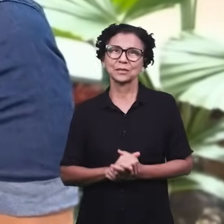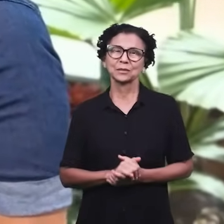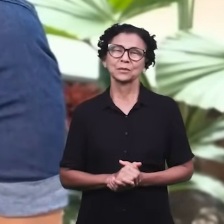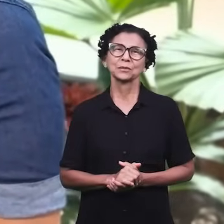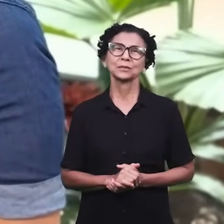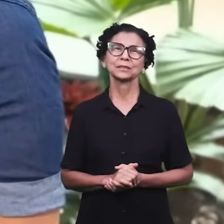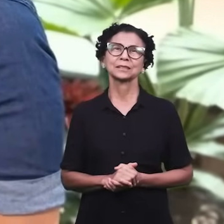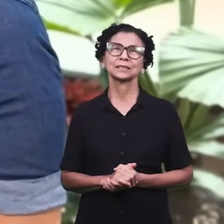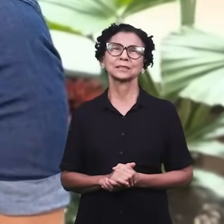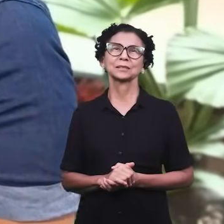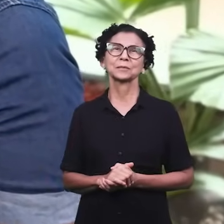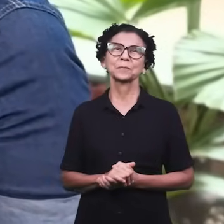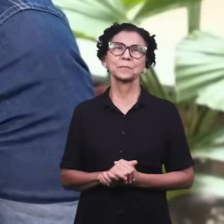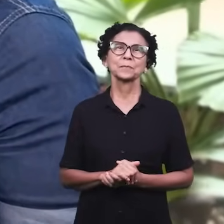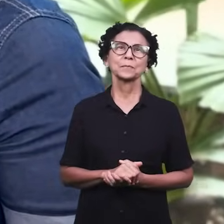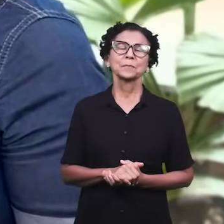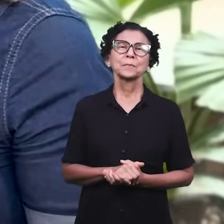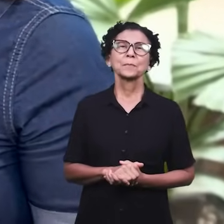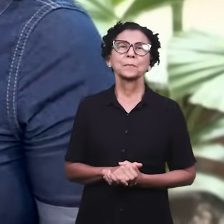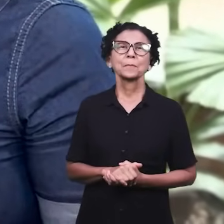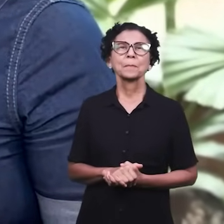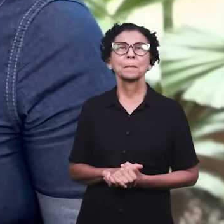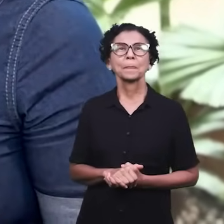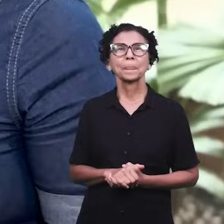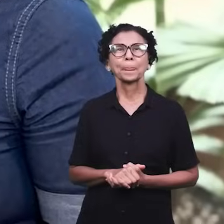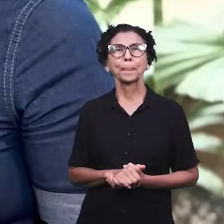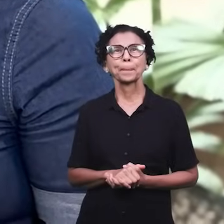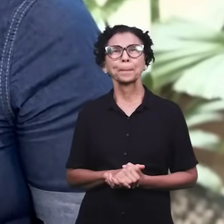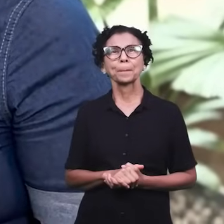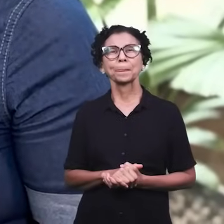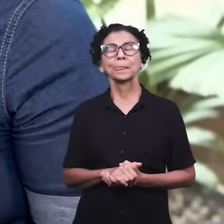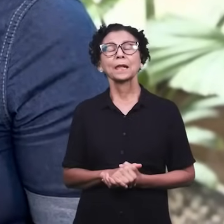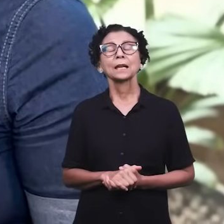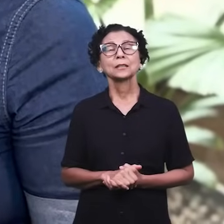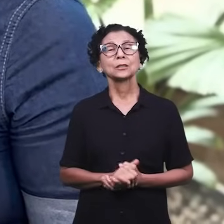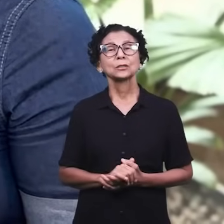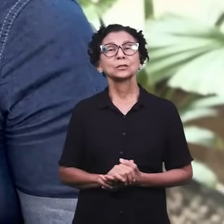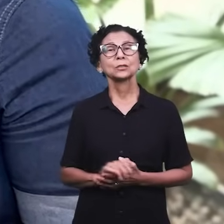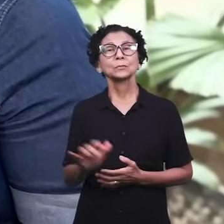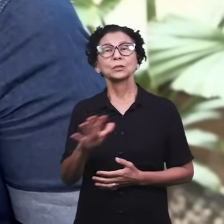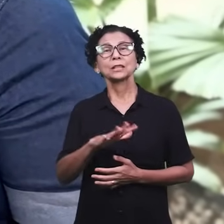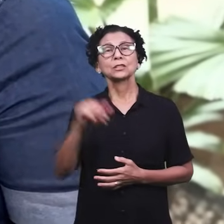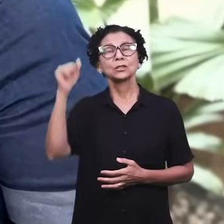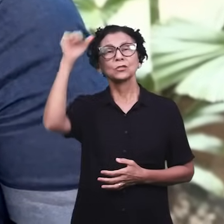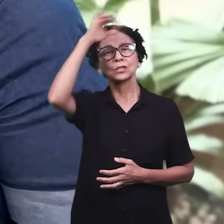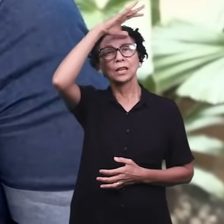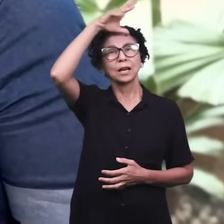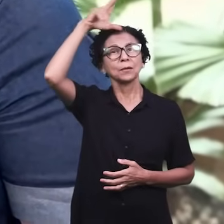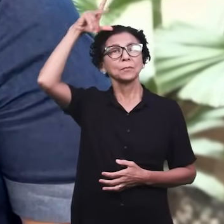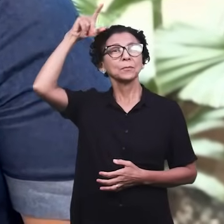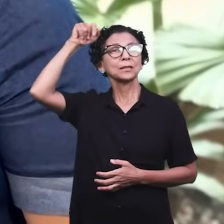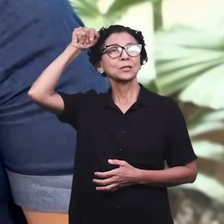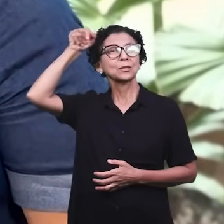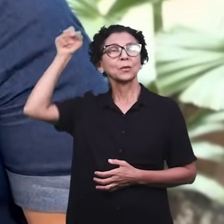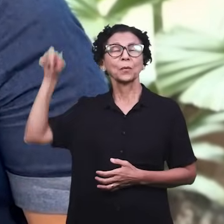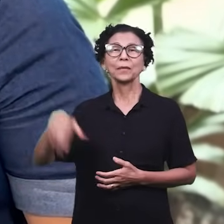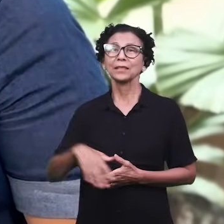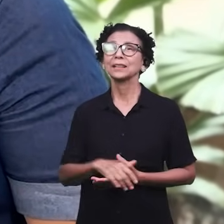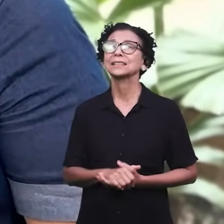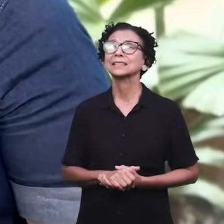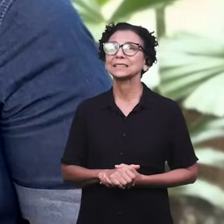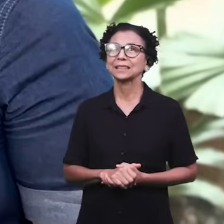Matsuito, estou aqui com a minha irmã Ana Mesquita. Nós estamos de Manaus, Amazonas. Estamos aqui na Igreja Cristã Maranata de